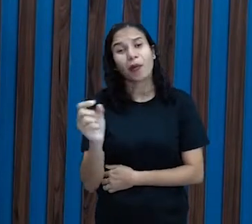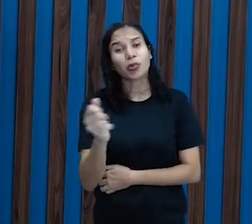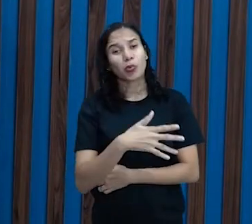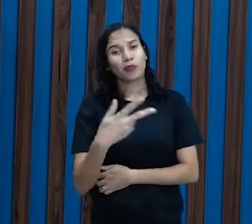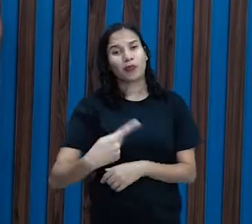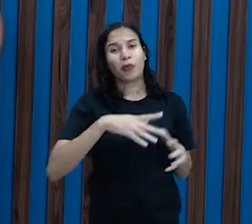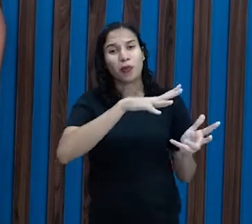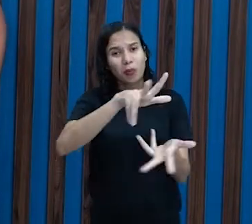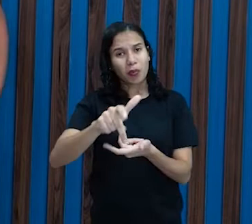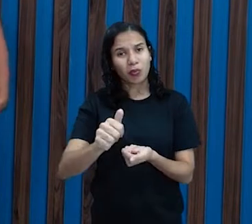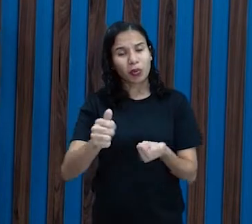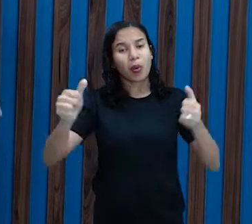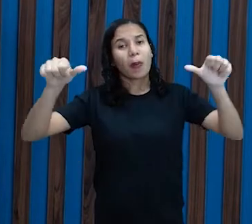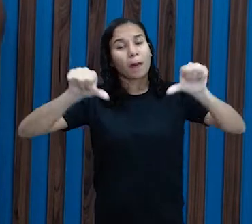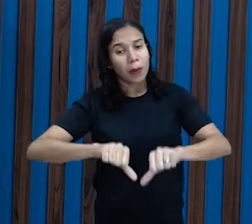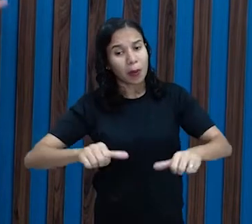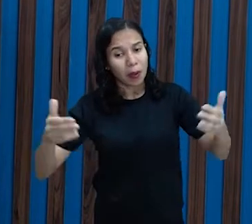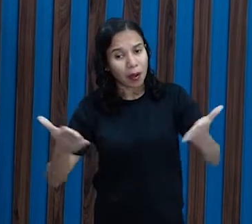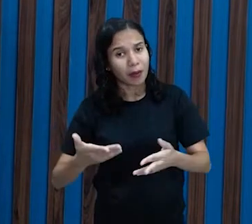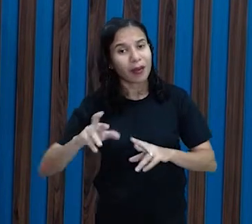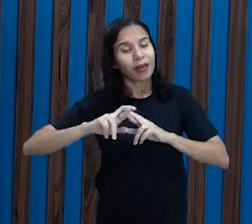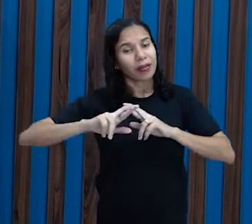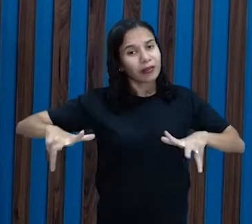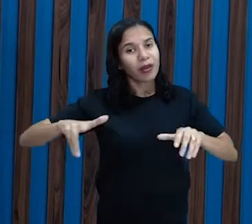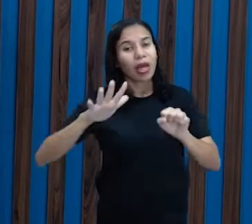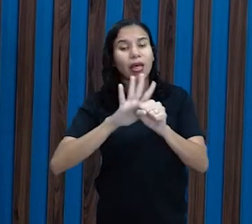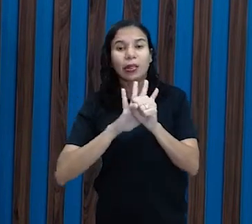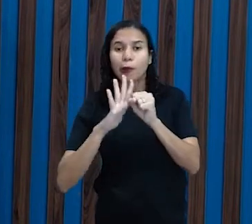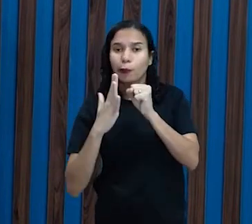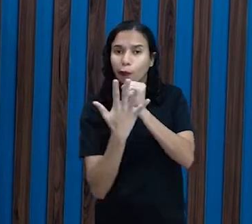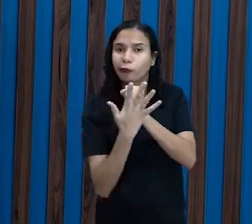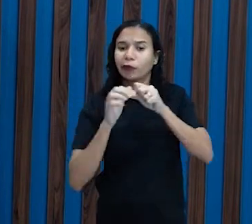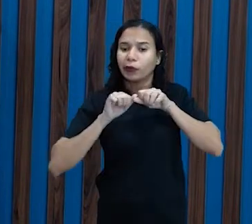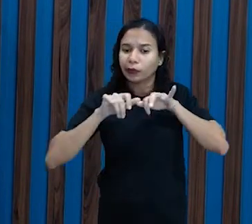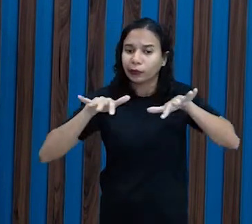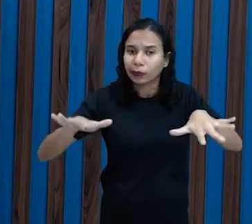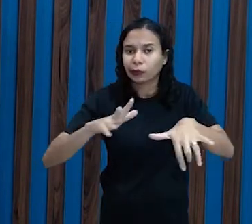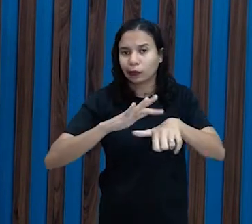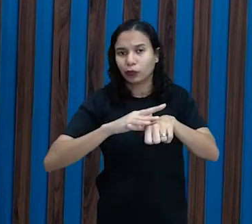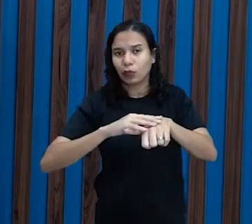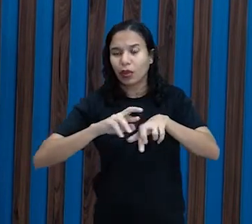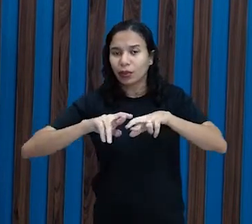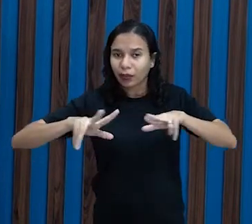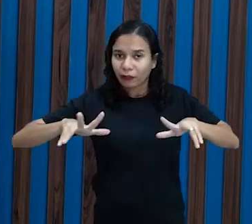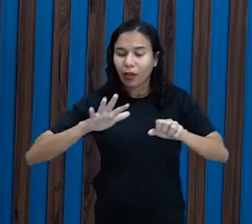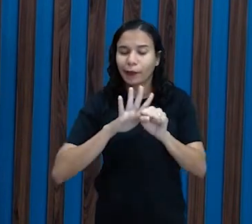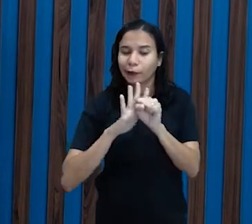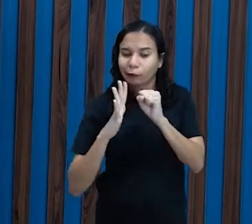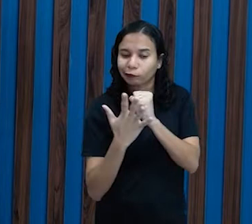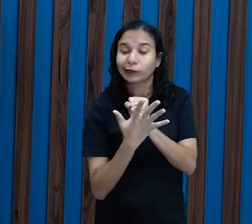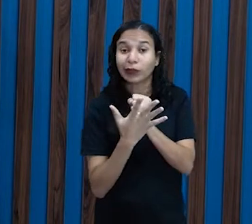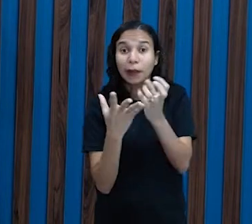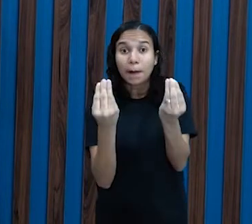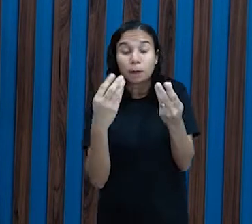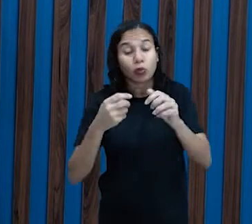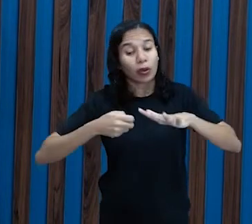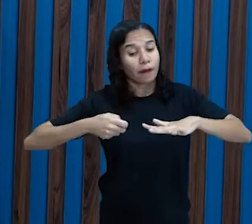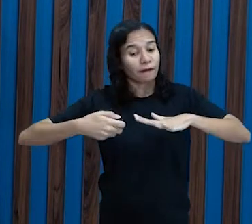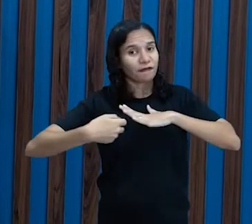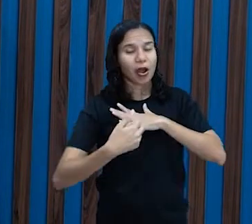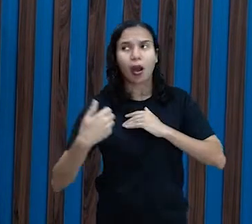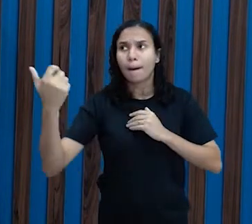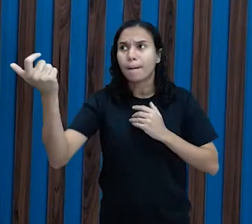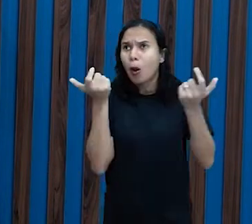agora nós estamos lidando com outra pandemia, com outra doença e com outra enxurrada de fake news, com